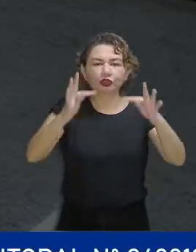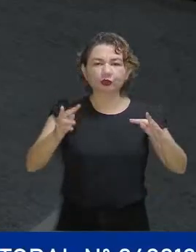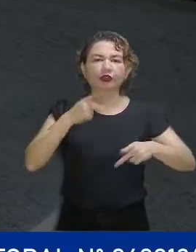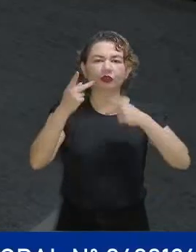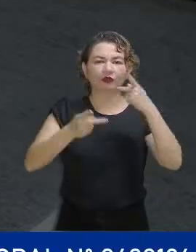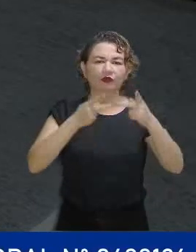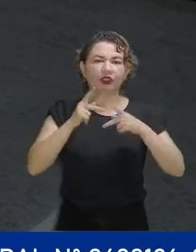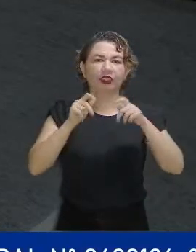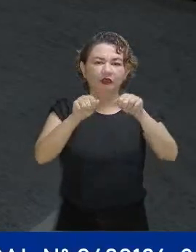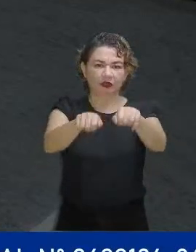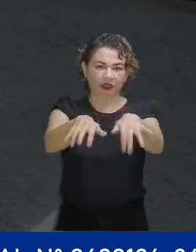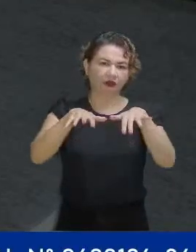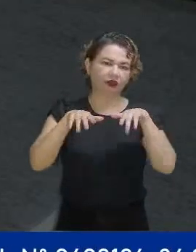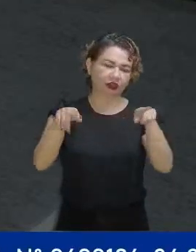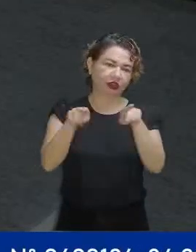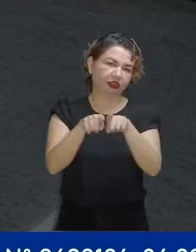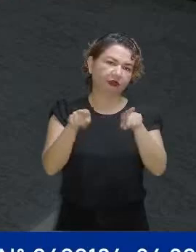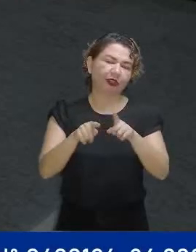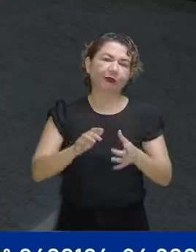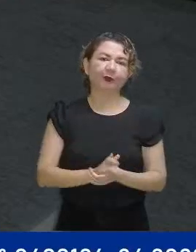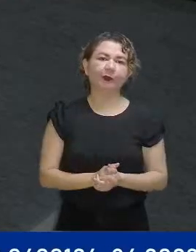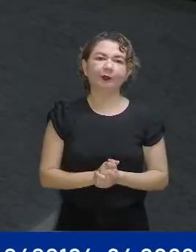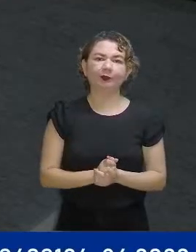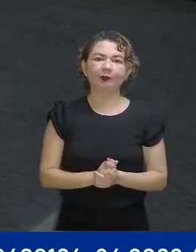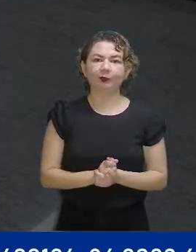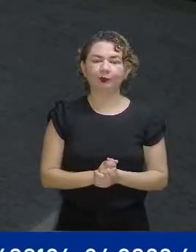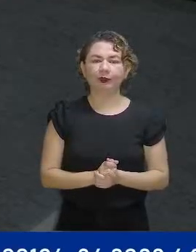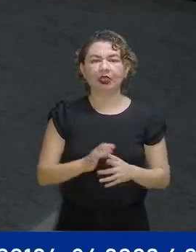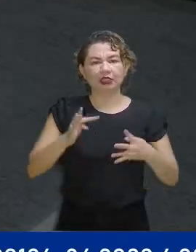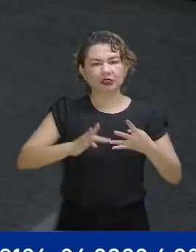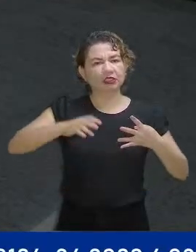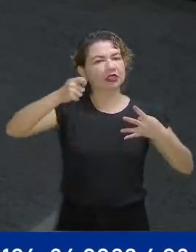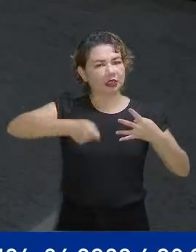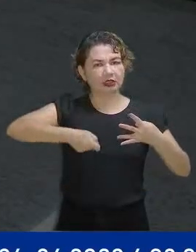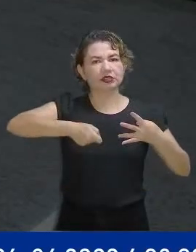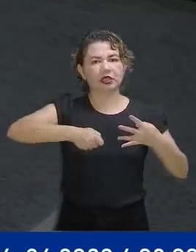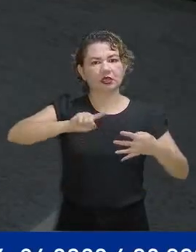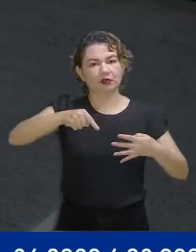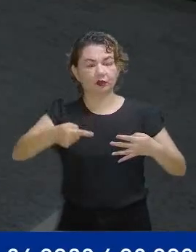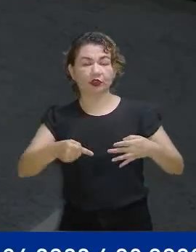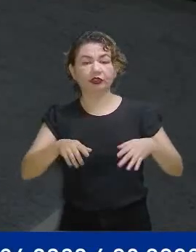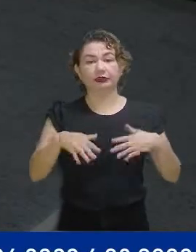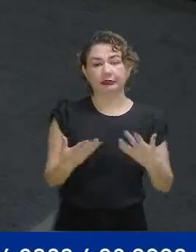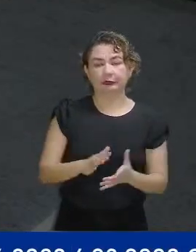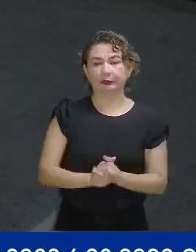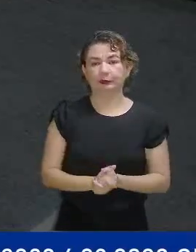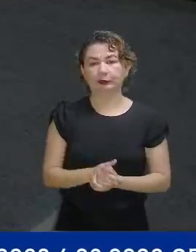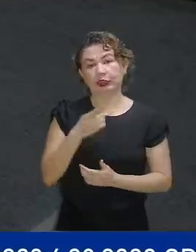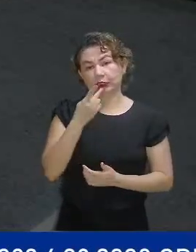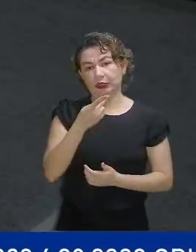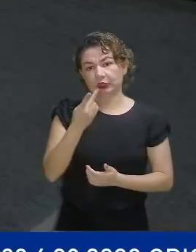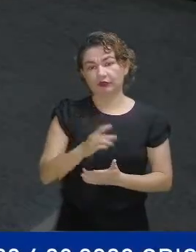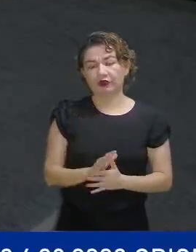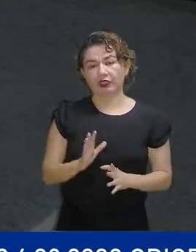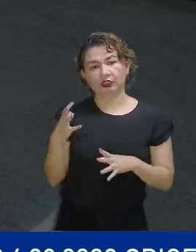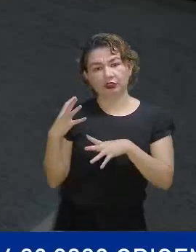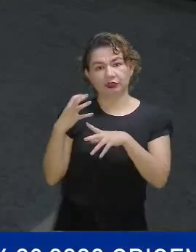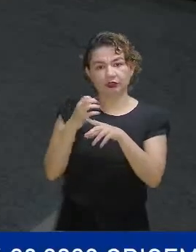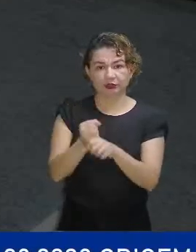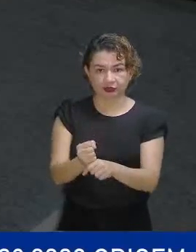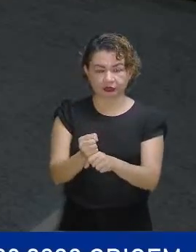finais em audiência e, na sequência, proferiu-se a sentença condenatória. No apelo, sustenta-se, em síntese,